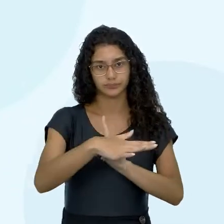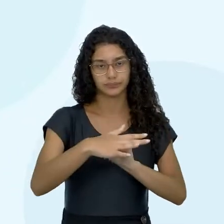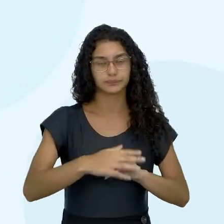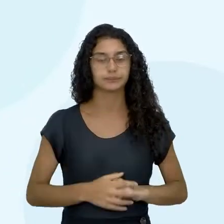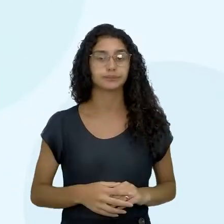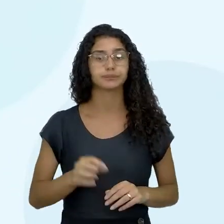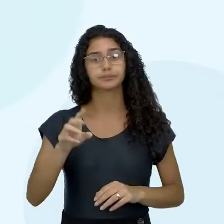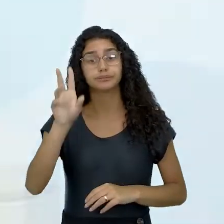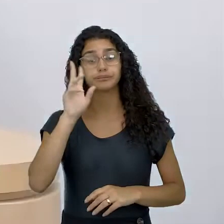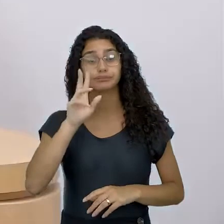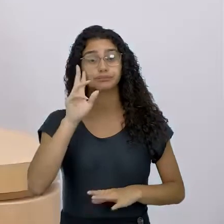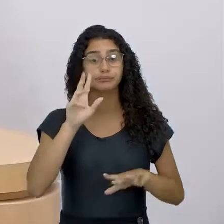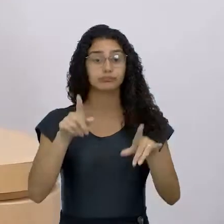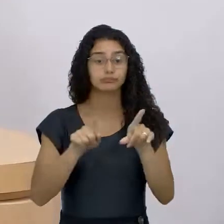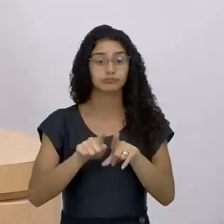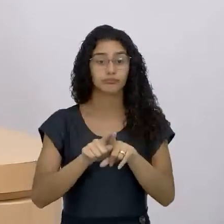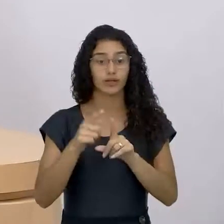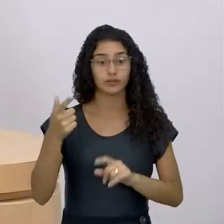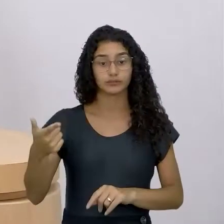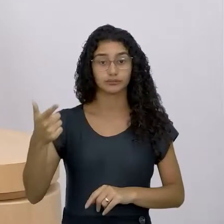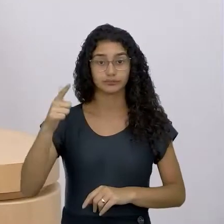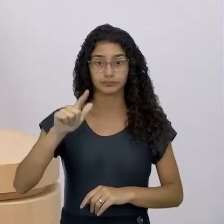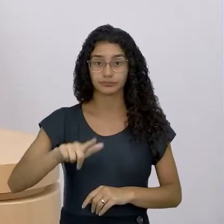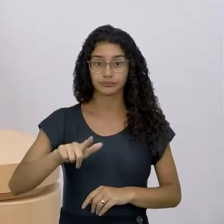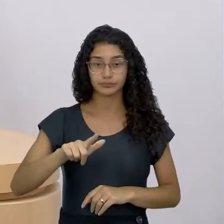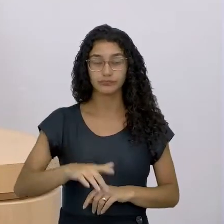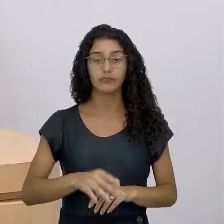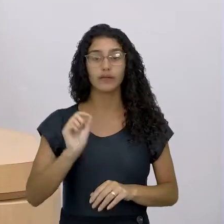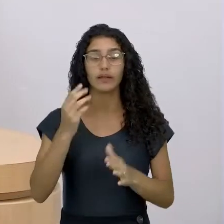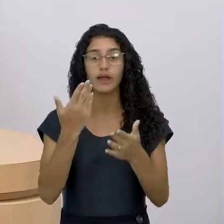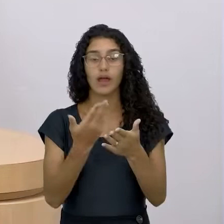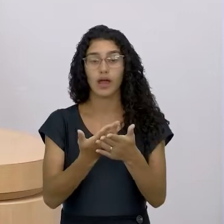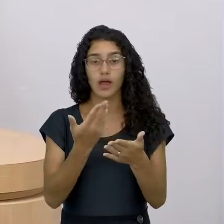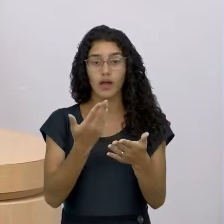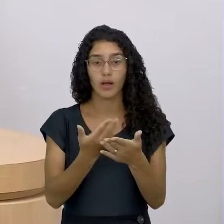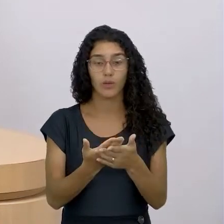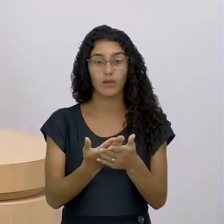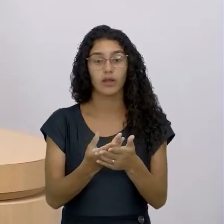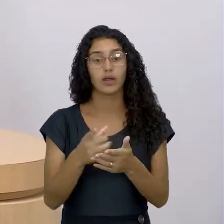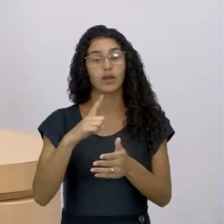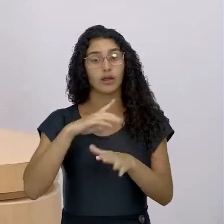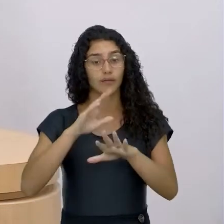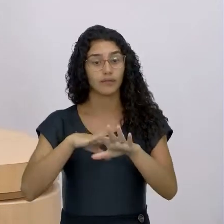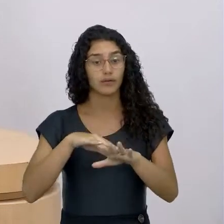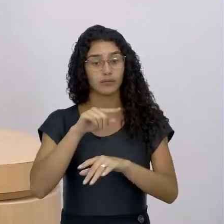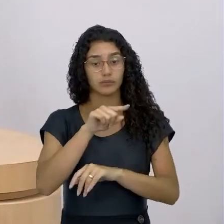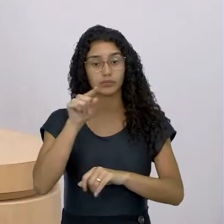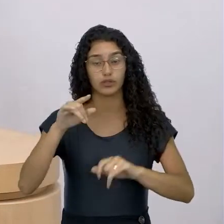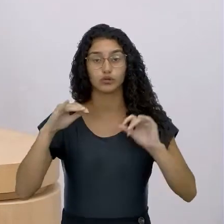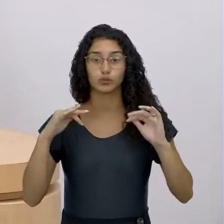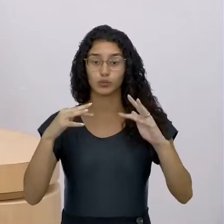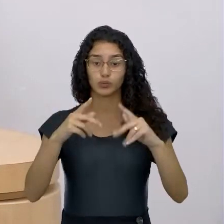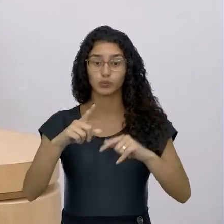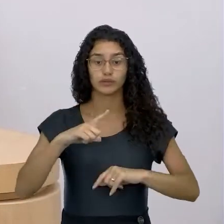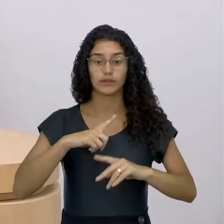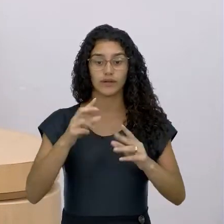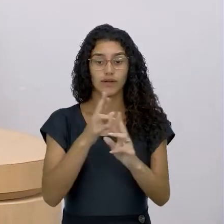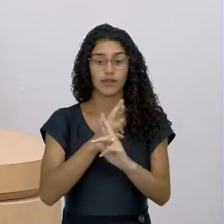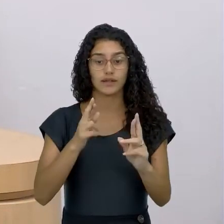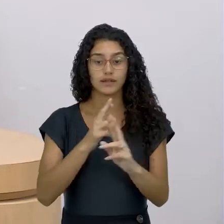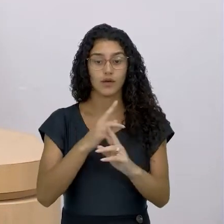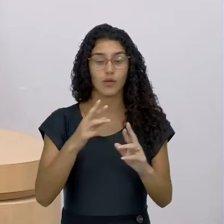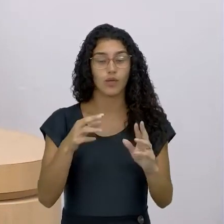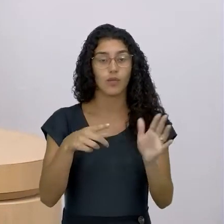pessoal, apenas lembrando mais uma vez que as aulas que eu tenho dado, elas todas têm a ver com